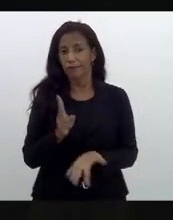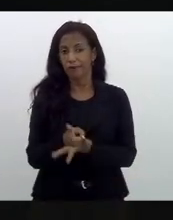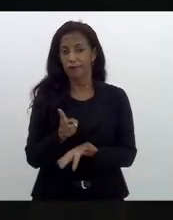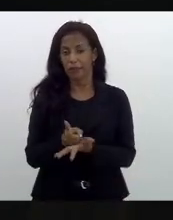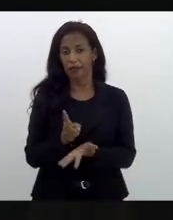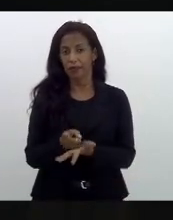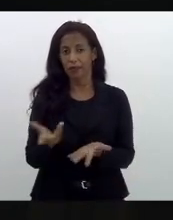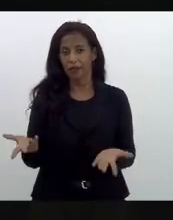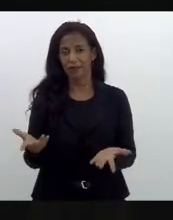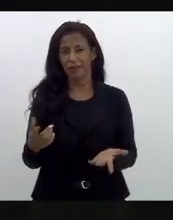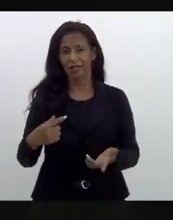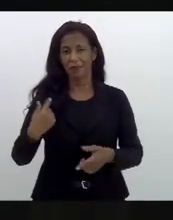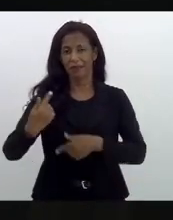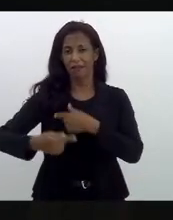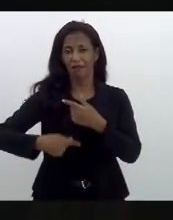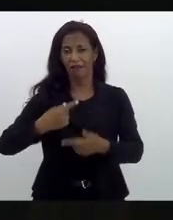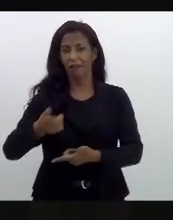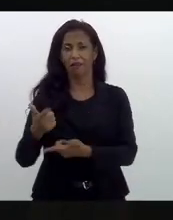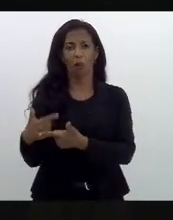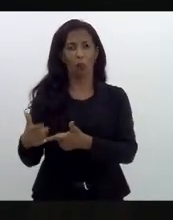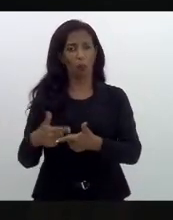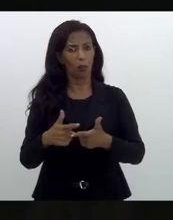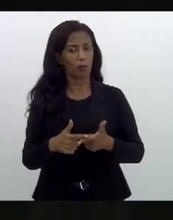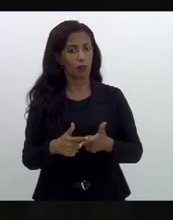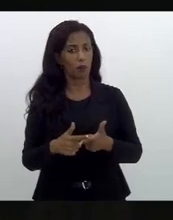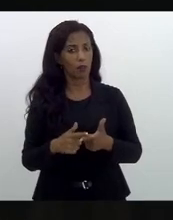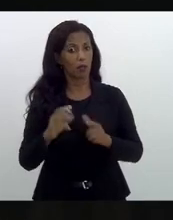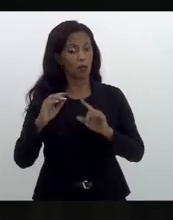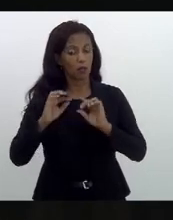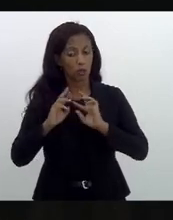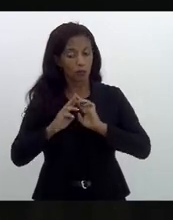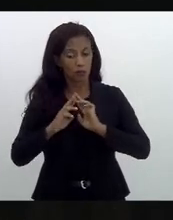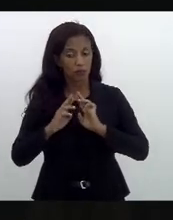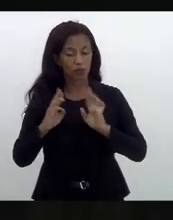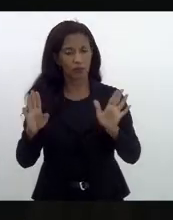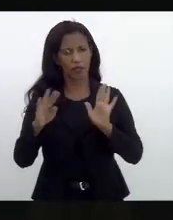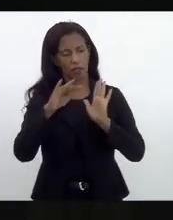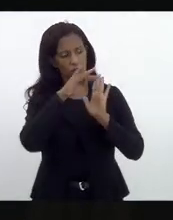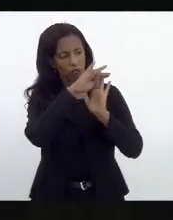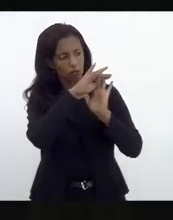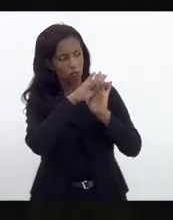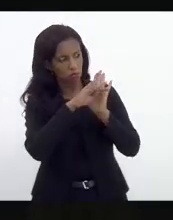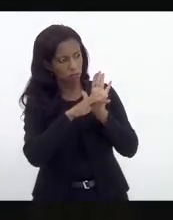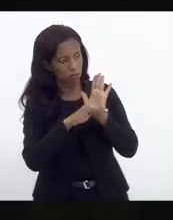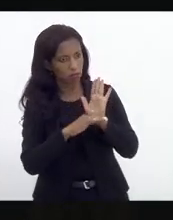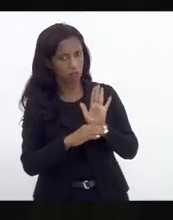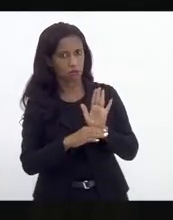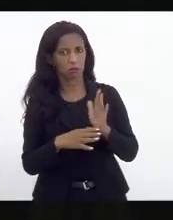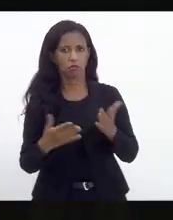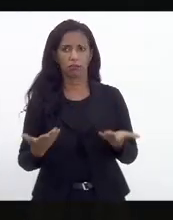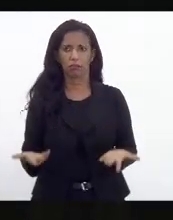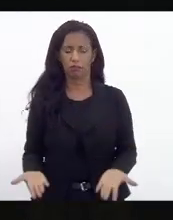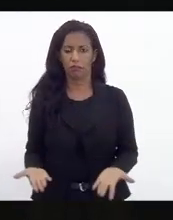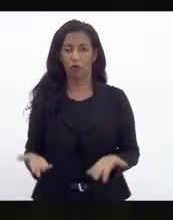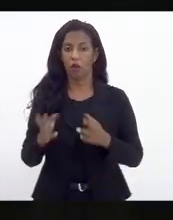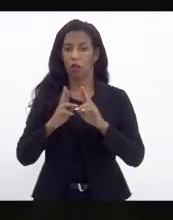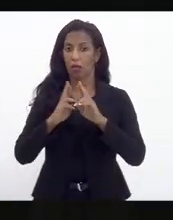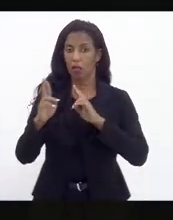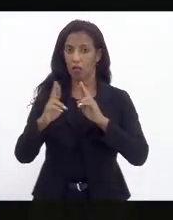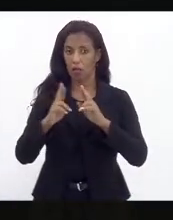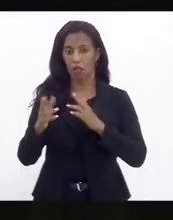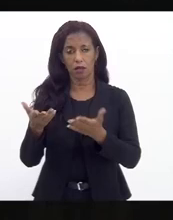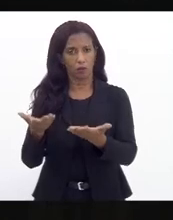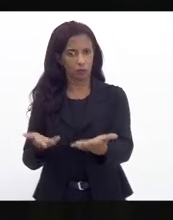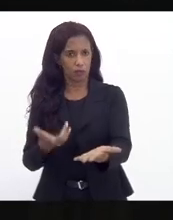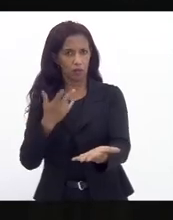era o rolo compressor do governo nós estamos fazendo totalmente diferente dessa vez então eu só em relação a questão que